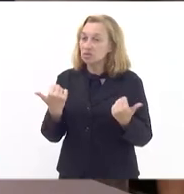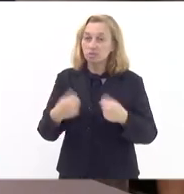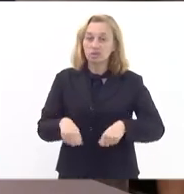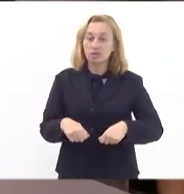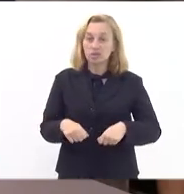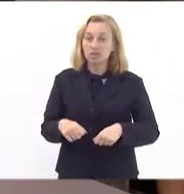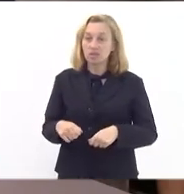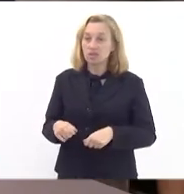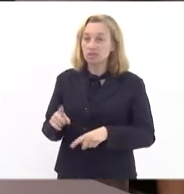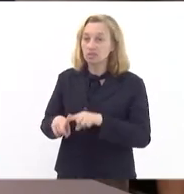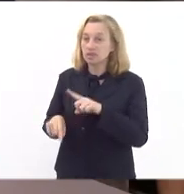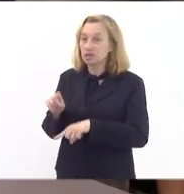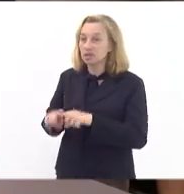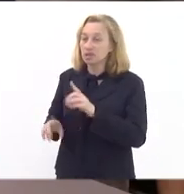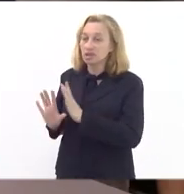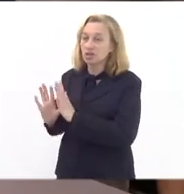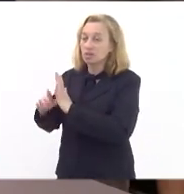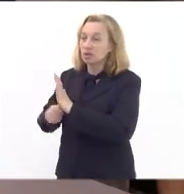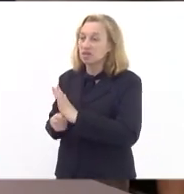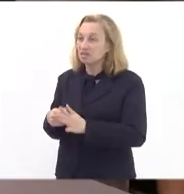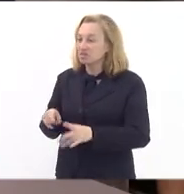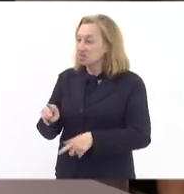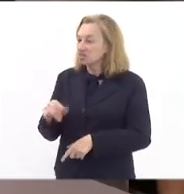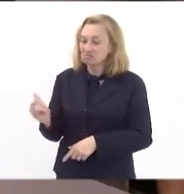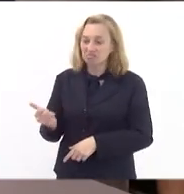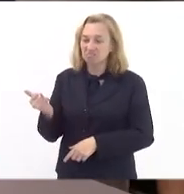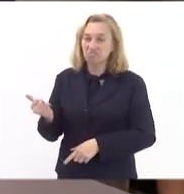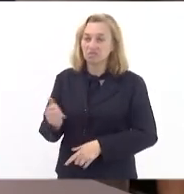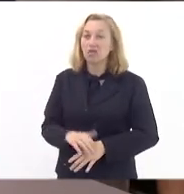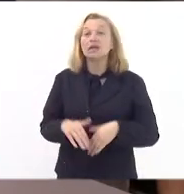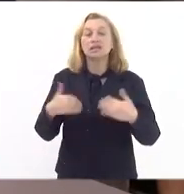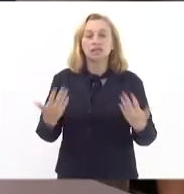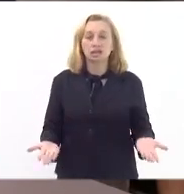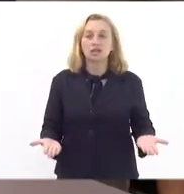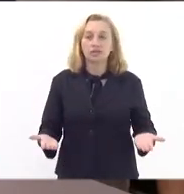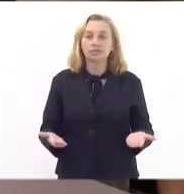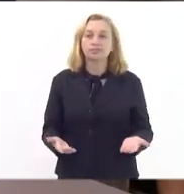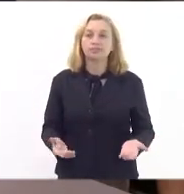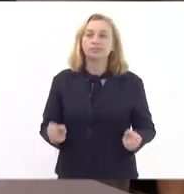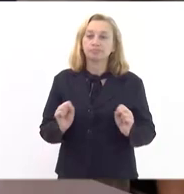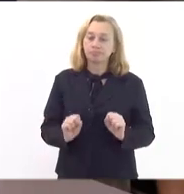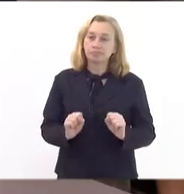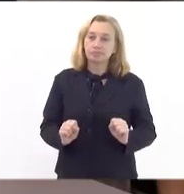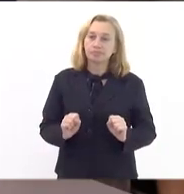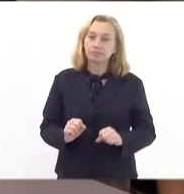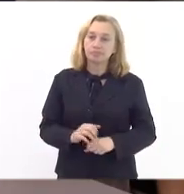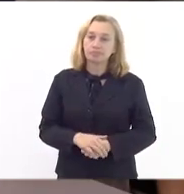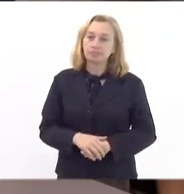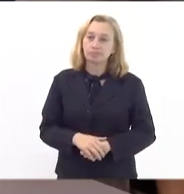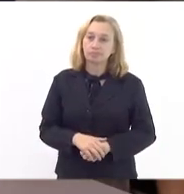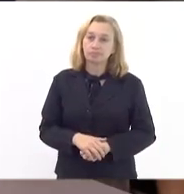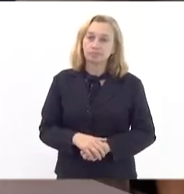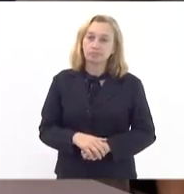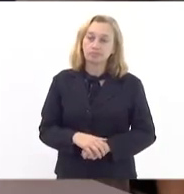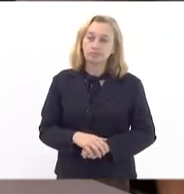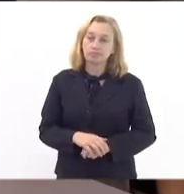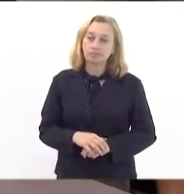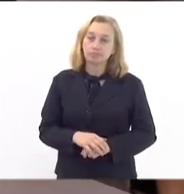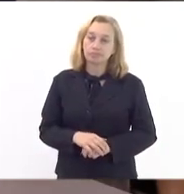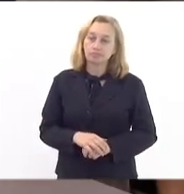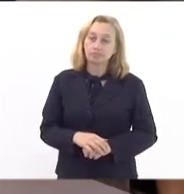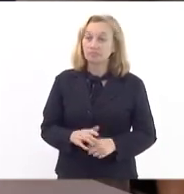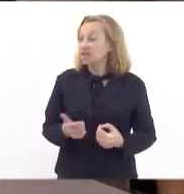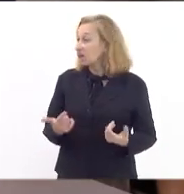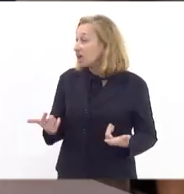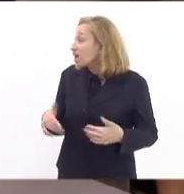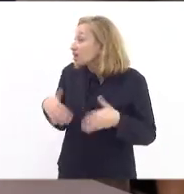precisa material Furtado é um significante Então se a gente pode encontrar um tempo né excelência seria